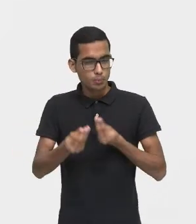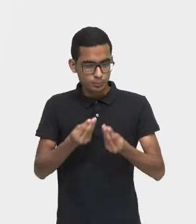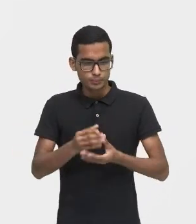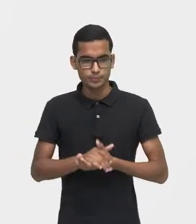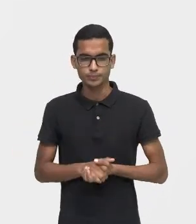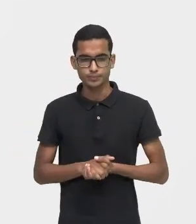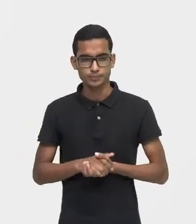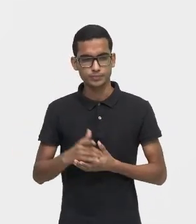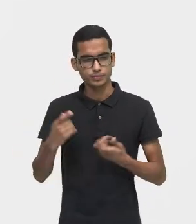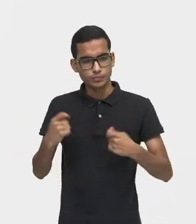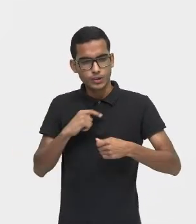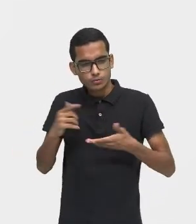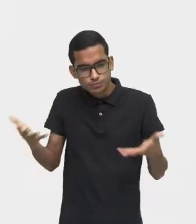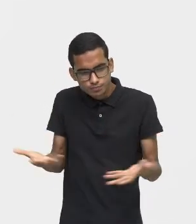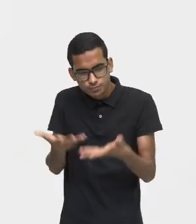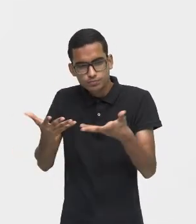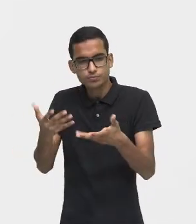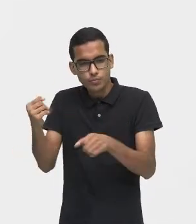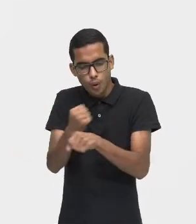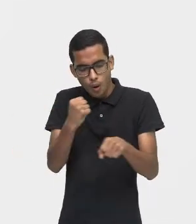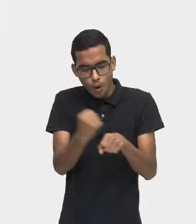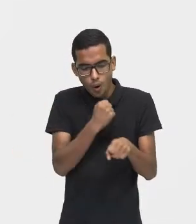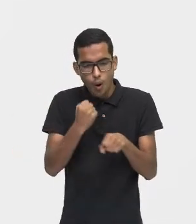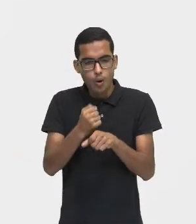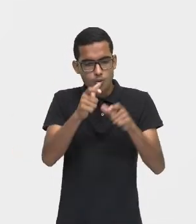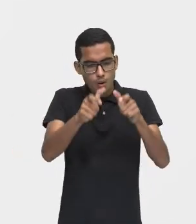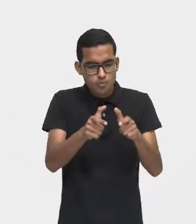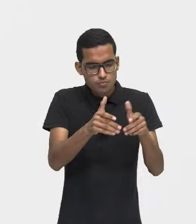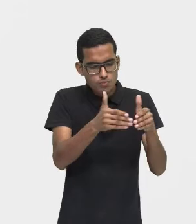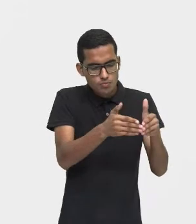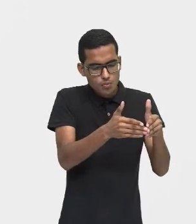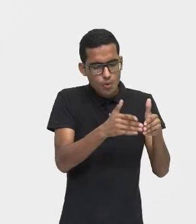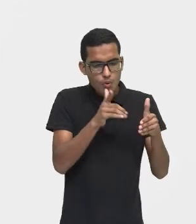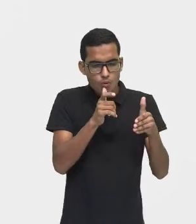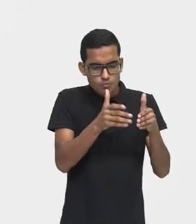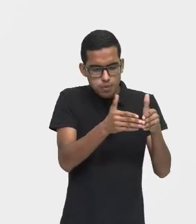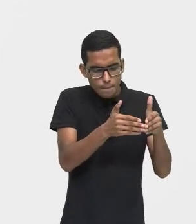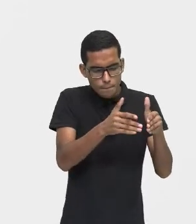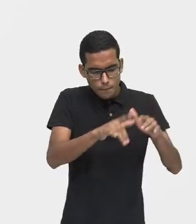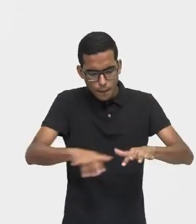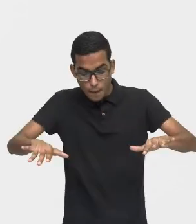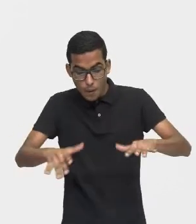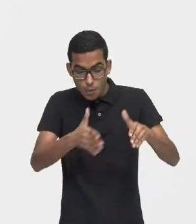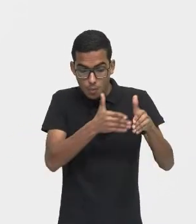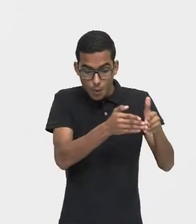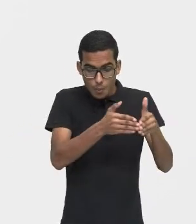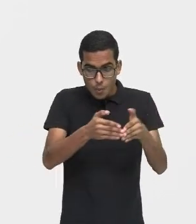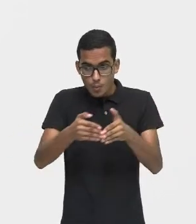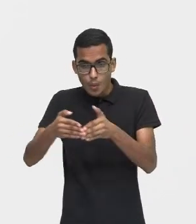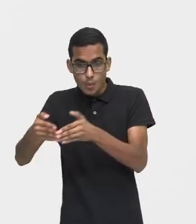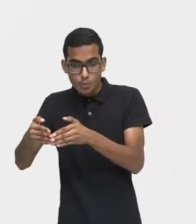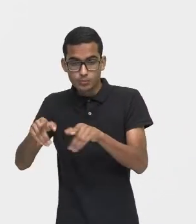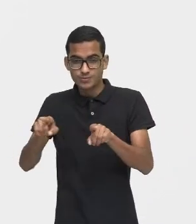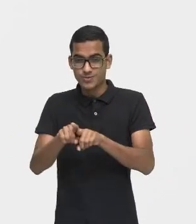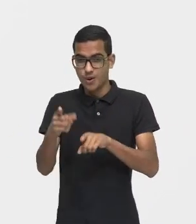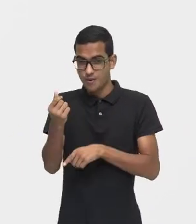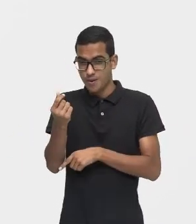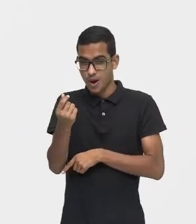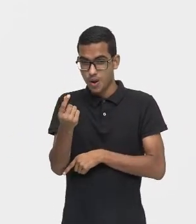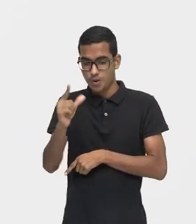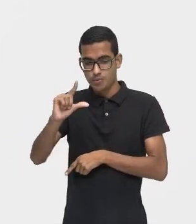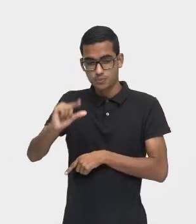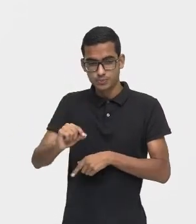de incentivos para a construção de portos, porque a gente sabe que vai ser um baixo custo, né, e tem uma